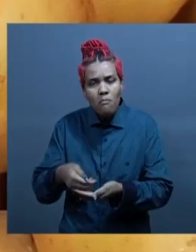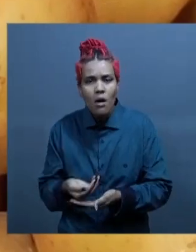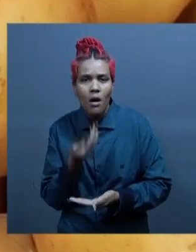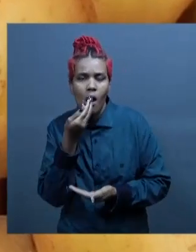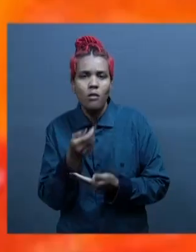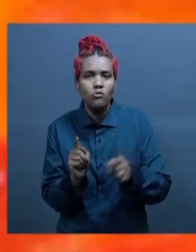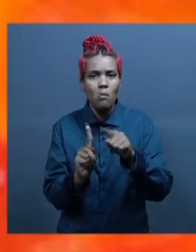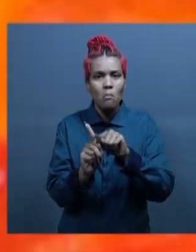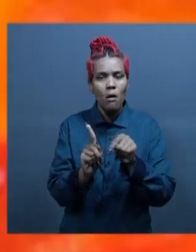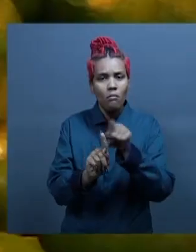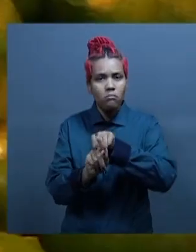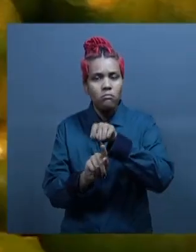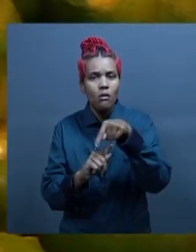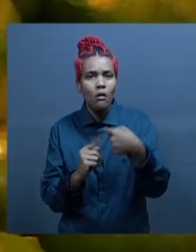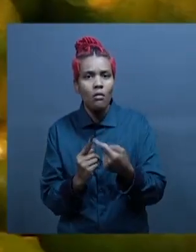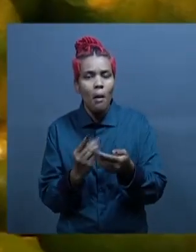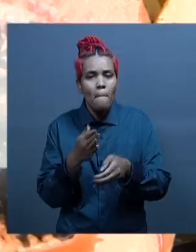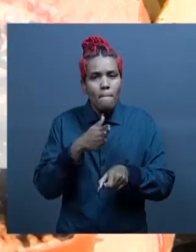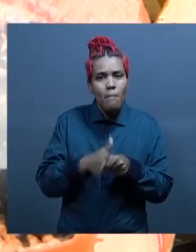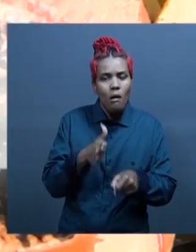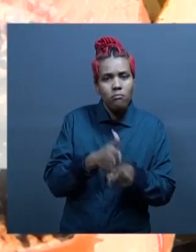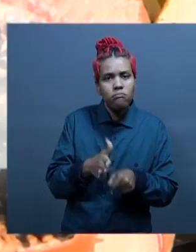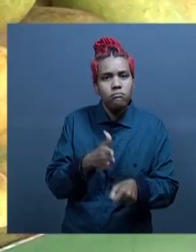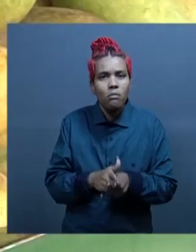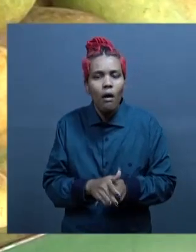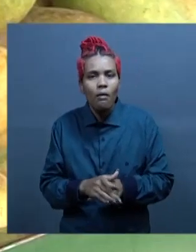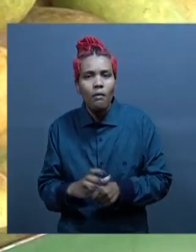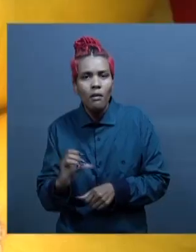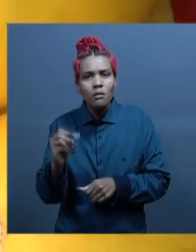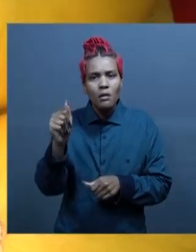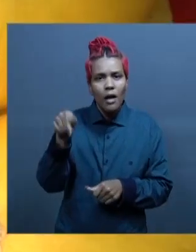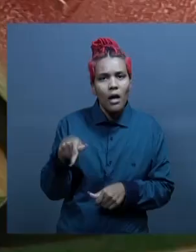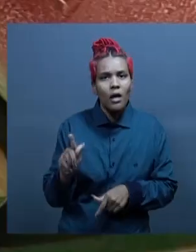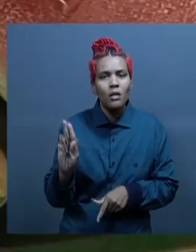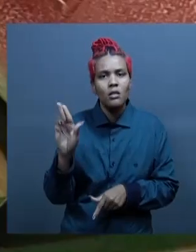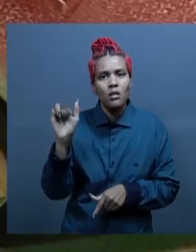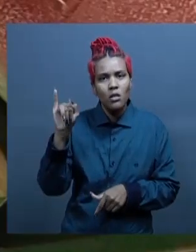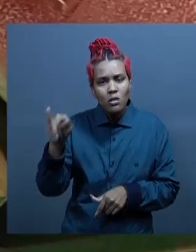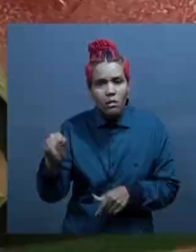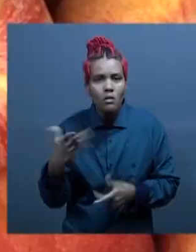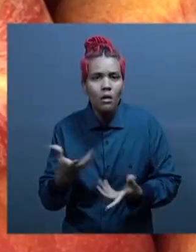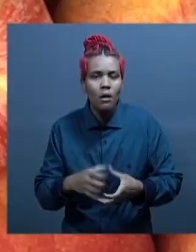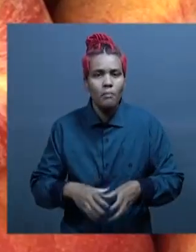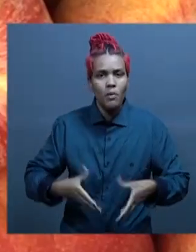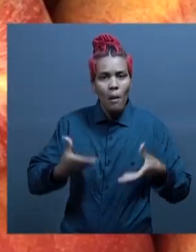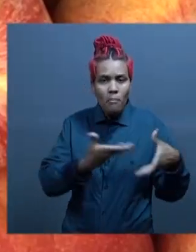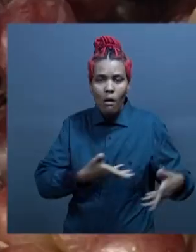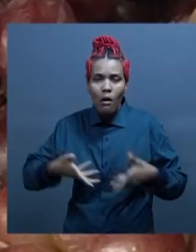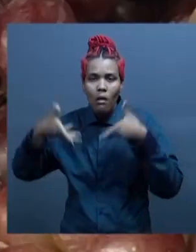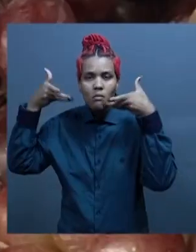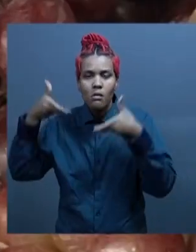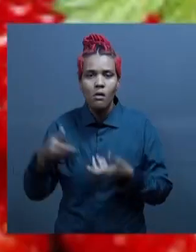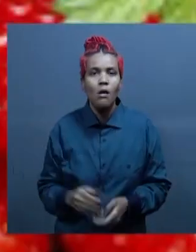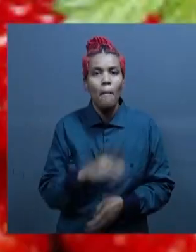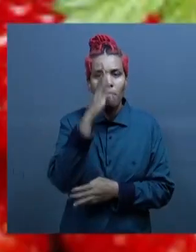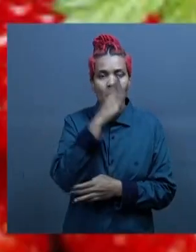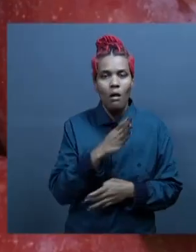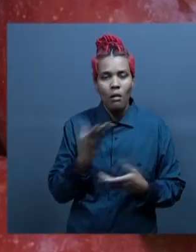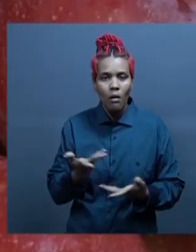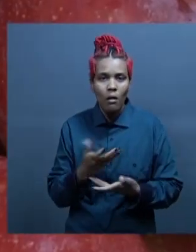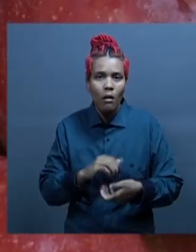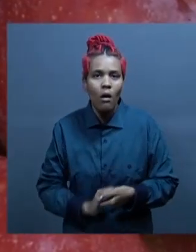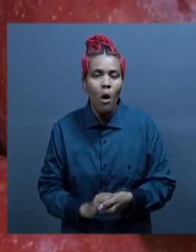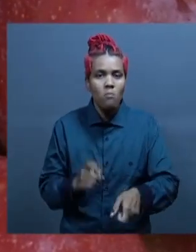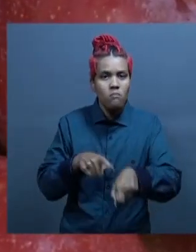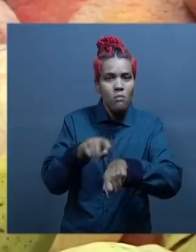batata cac laranja mamão manga melão melancia maçã e uva morango